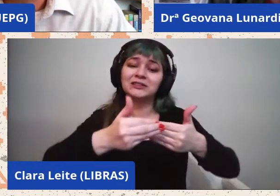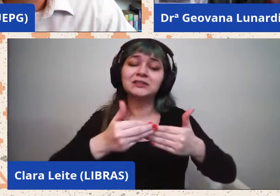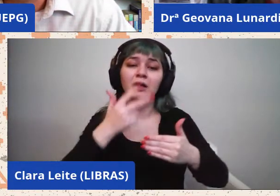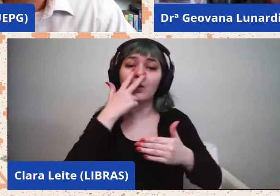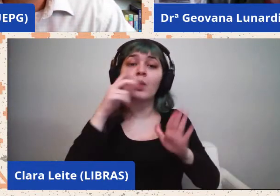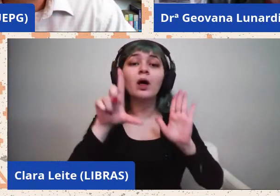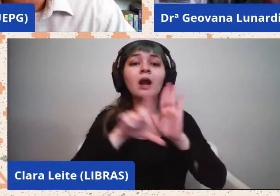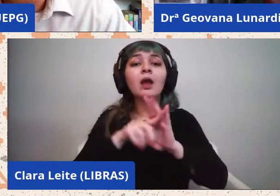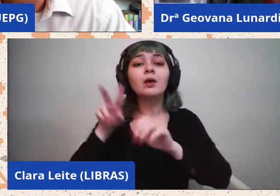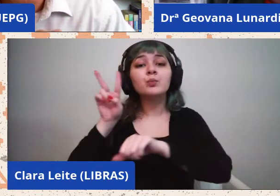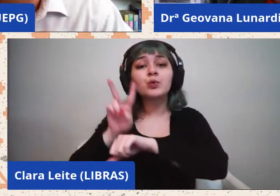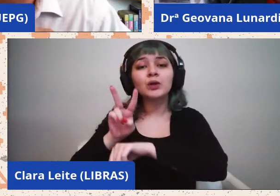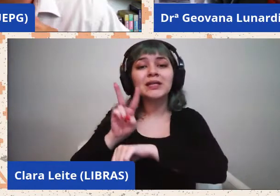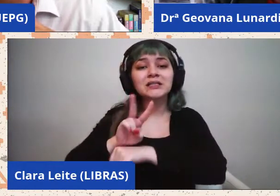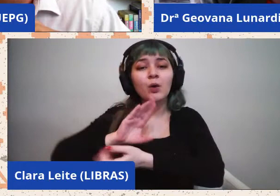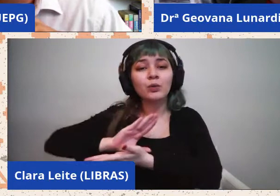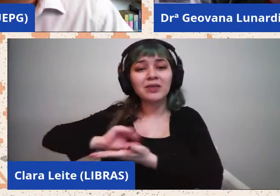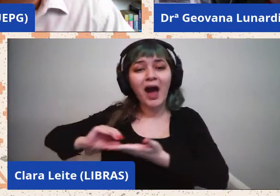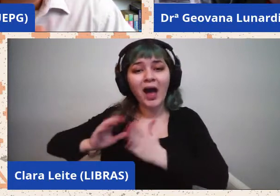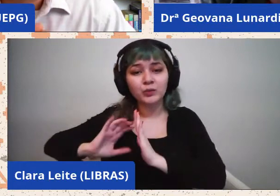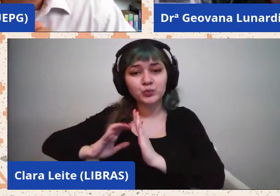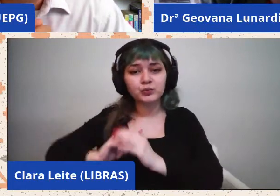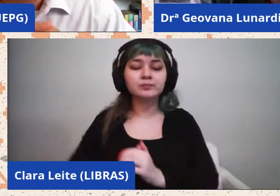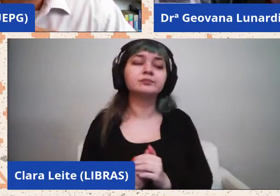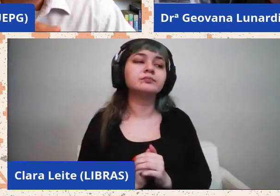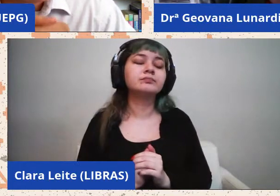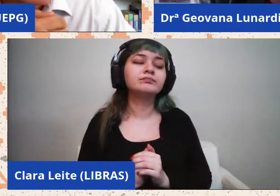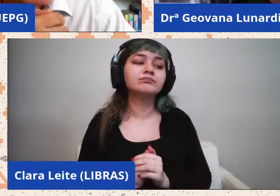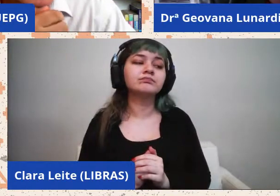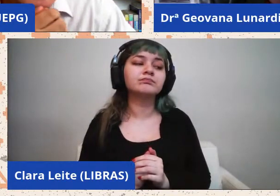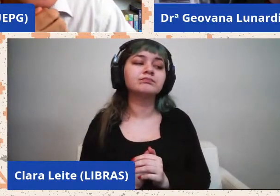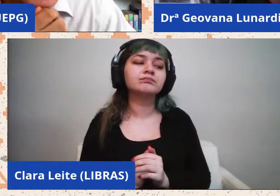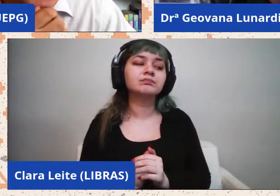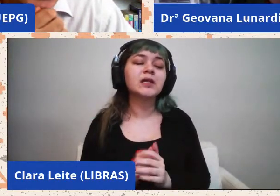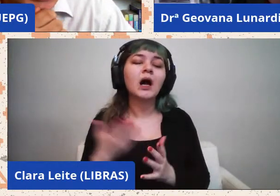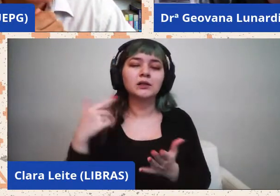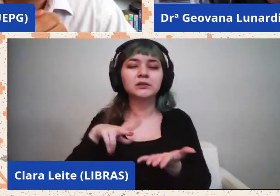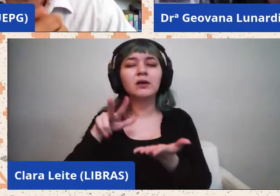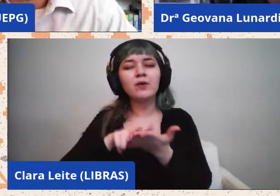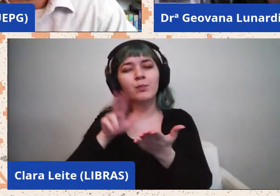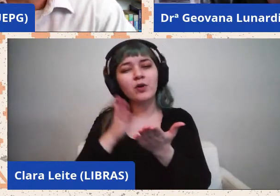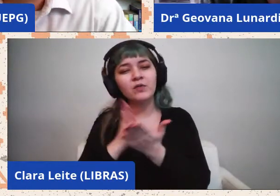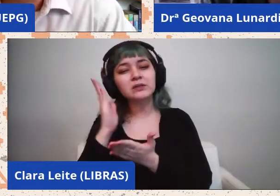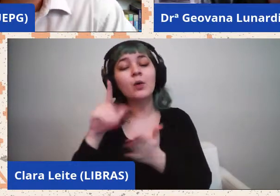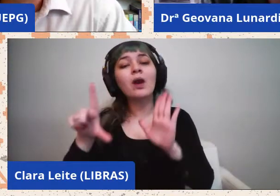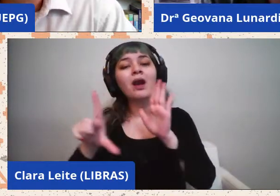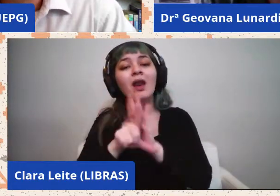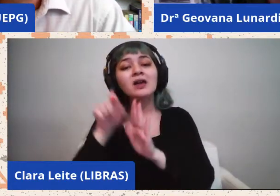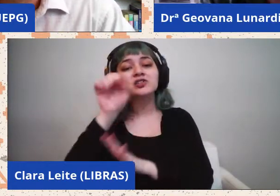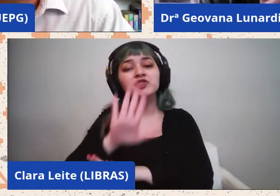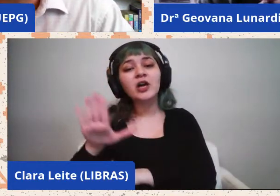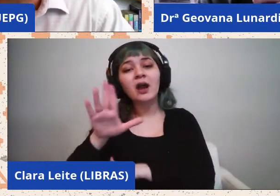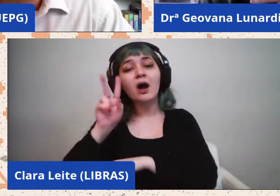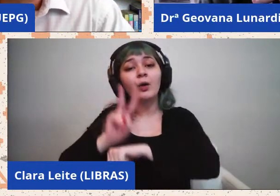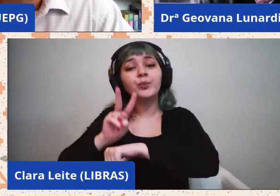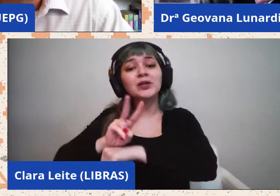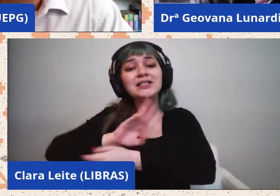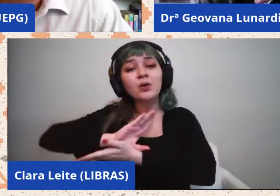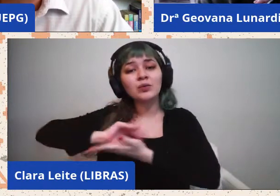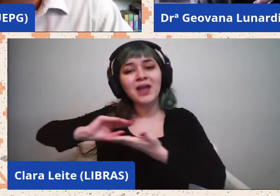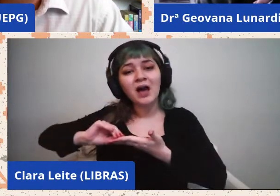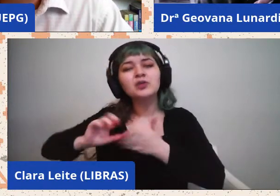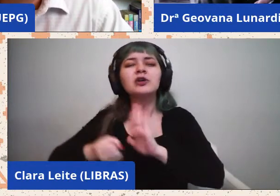de Proteção de Dados. Então, nós tivemos a aprovação dessa Lei Geral de Proteção de Dados, que vários